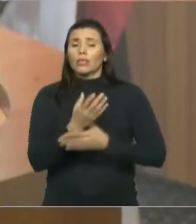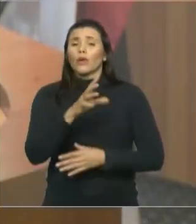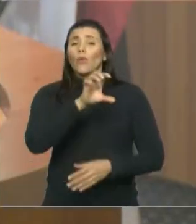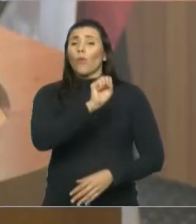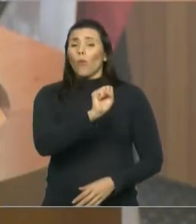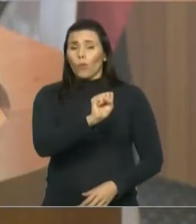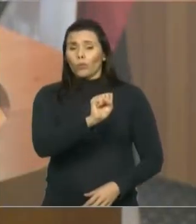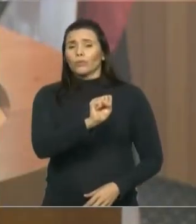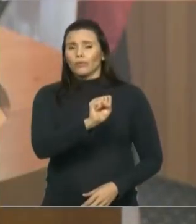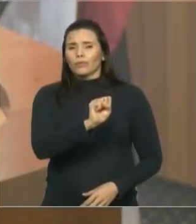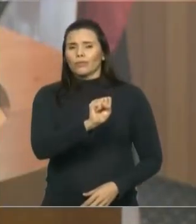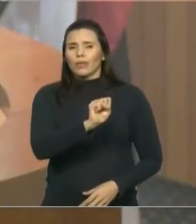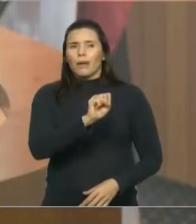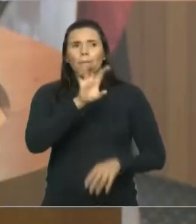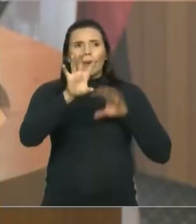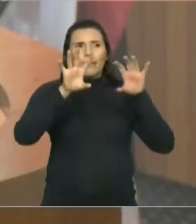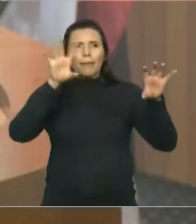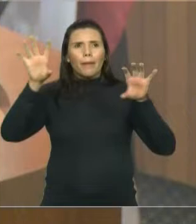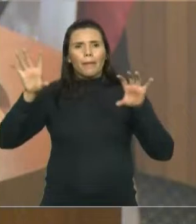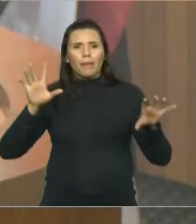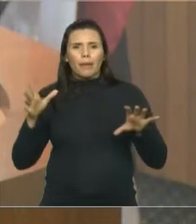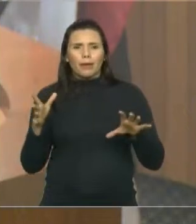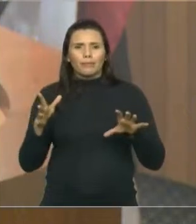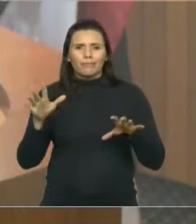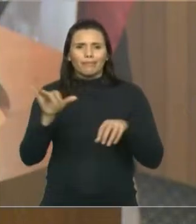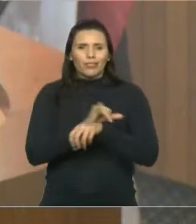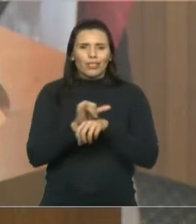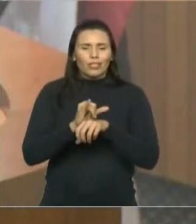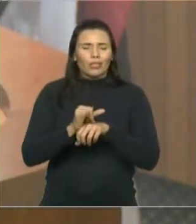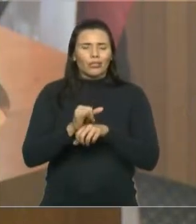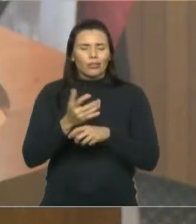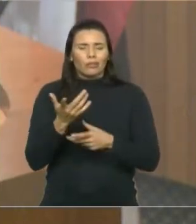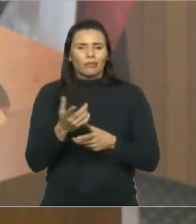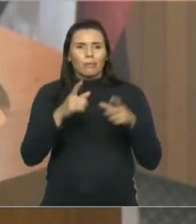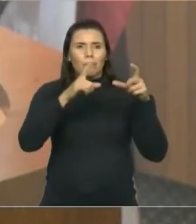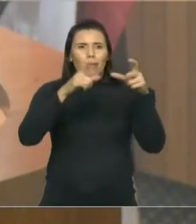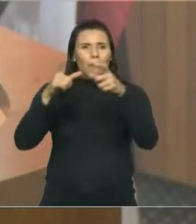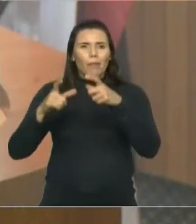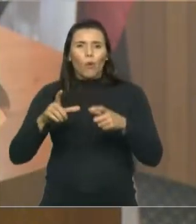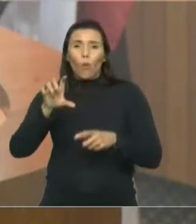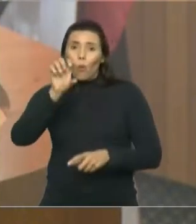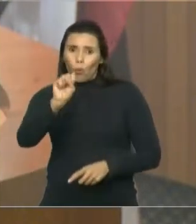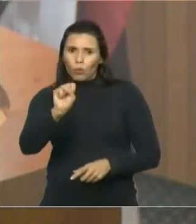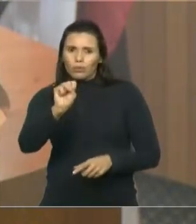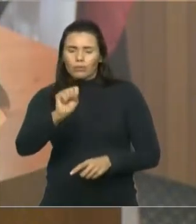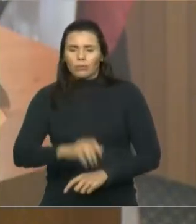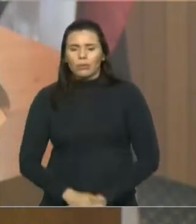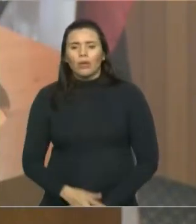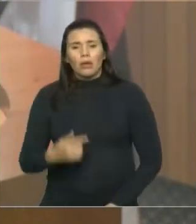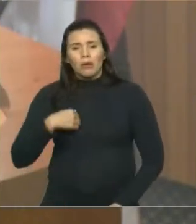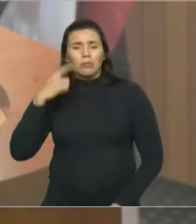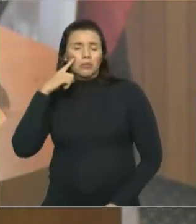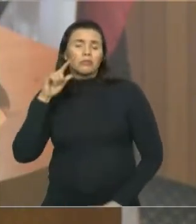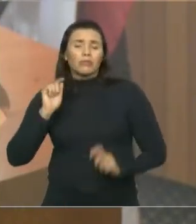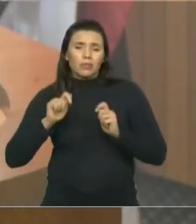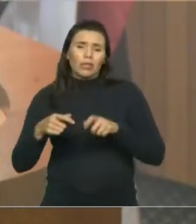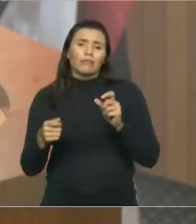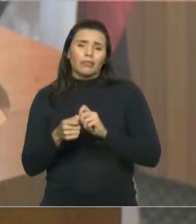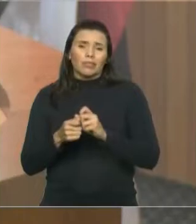consórcios intermunicipais e que mudaram a história de saúde do Ceará. Pode passar.